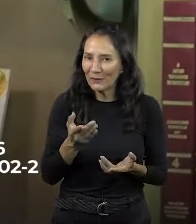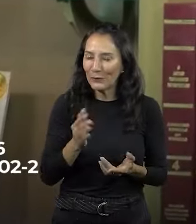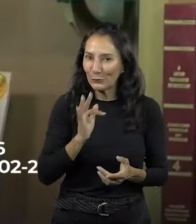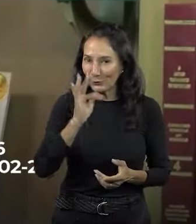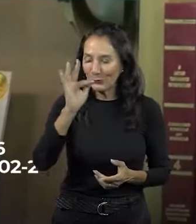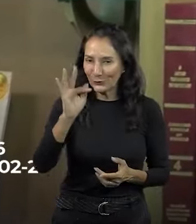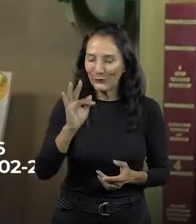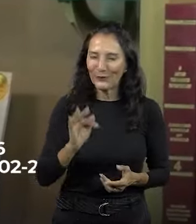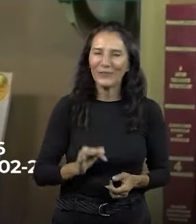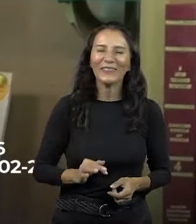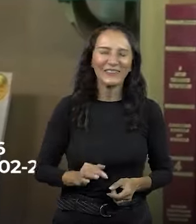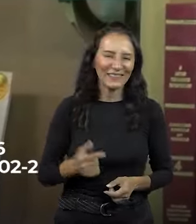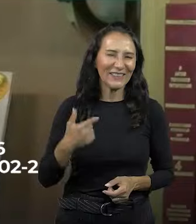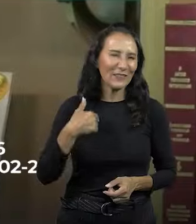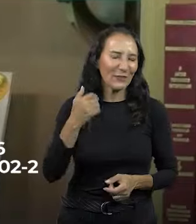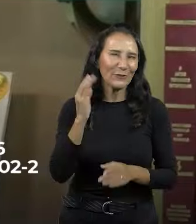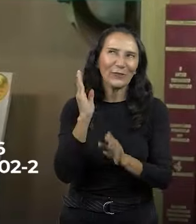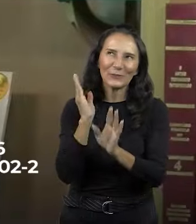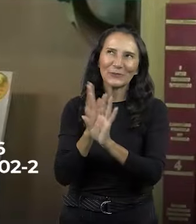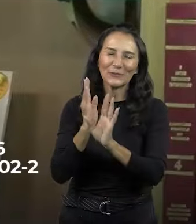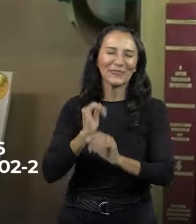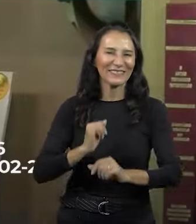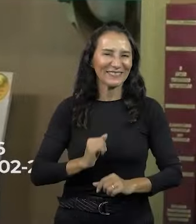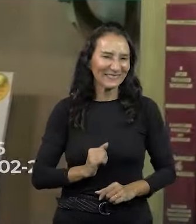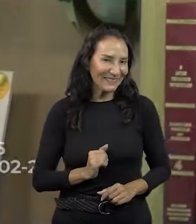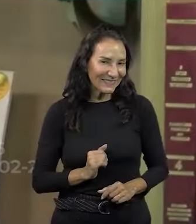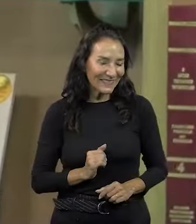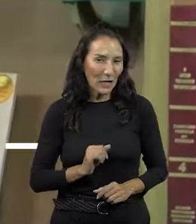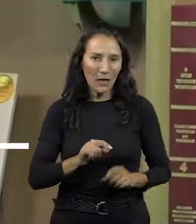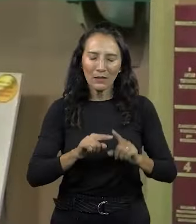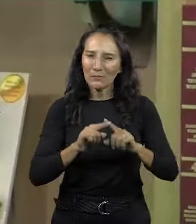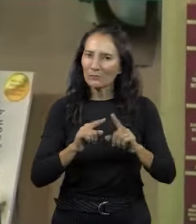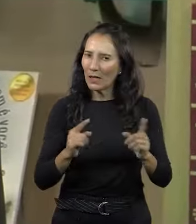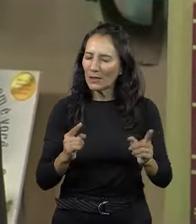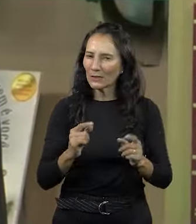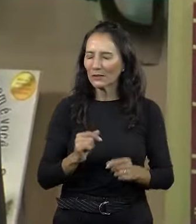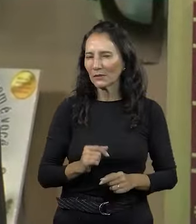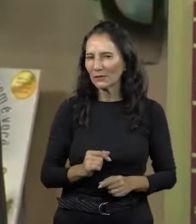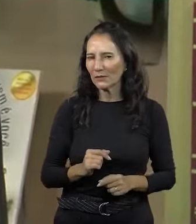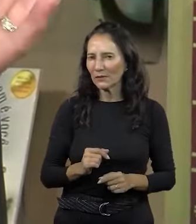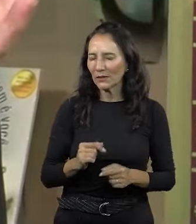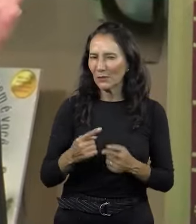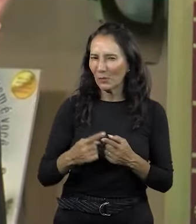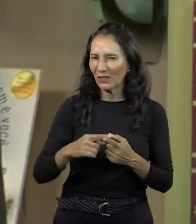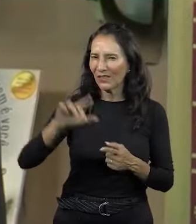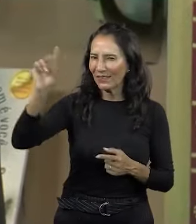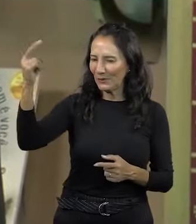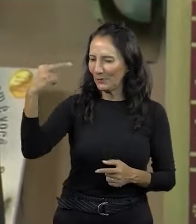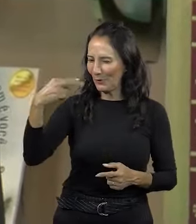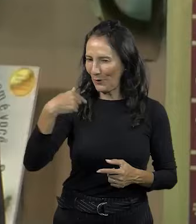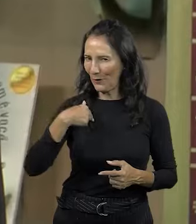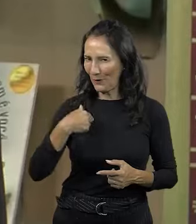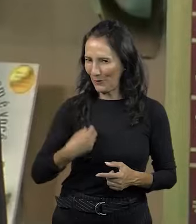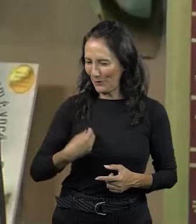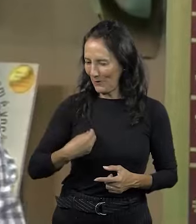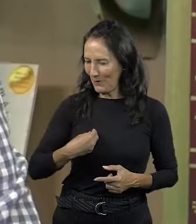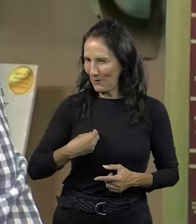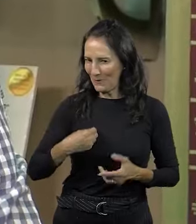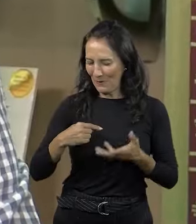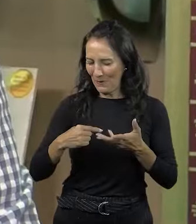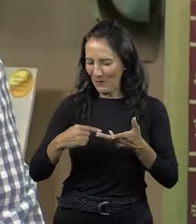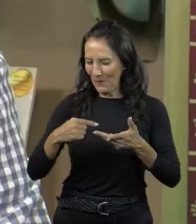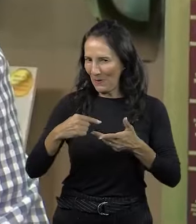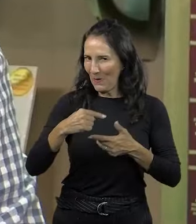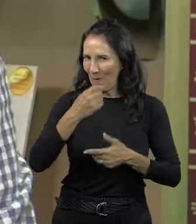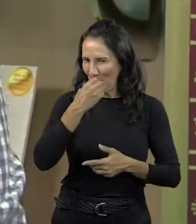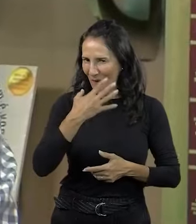saber por que é que o senhor me escolheu mas não certamente não foi pelas porque eu tinha